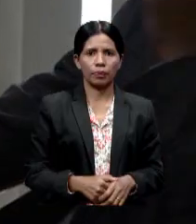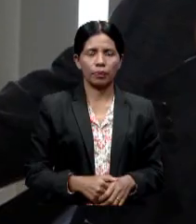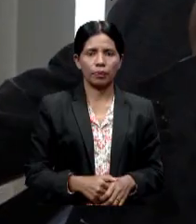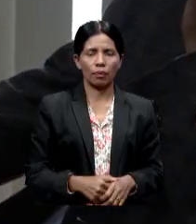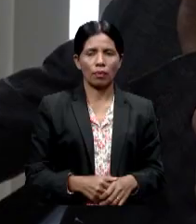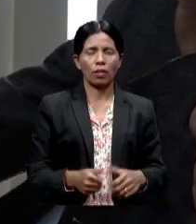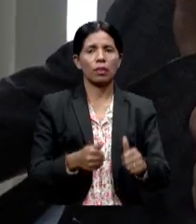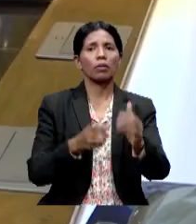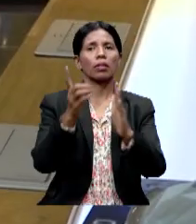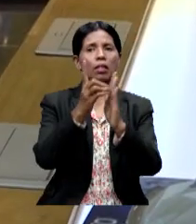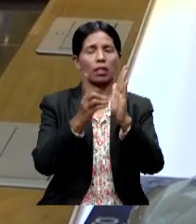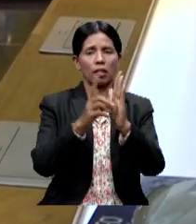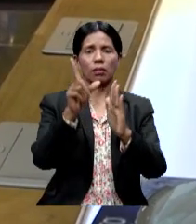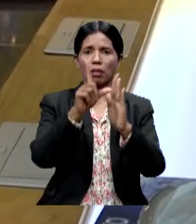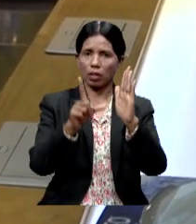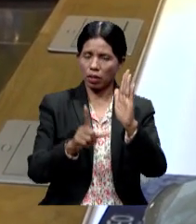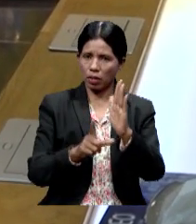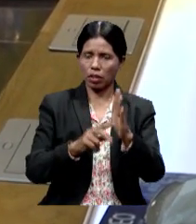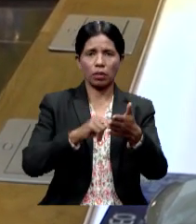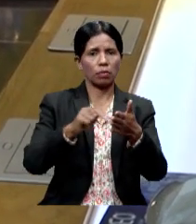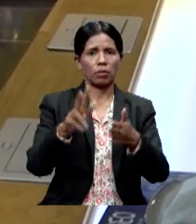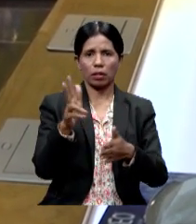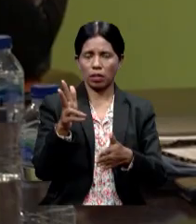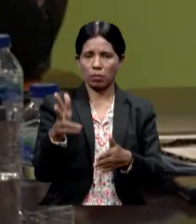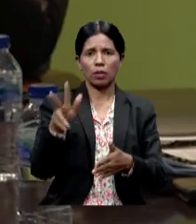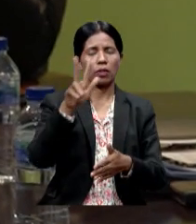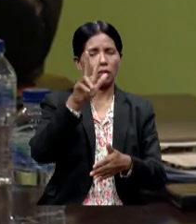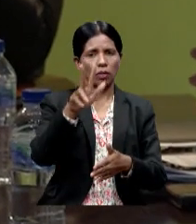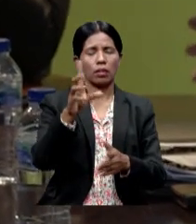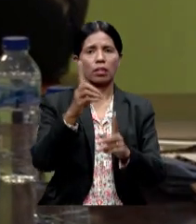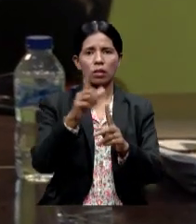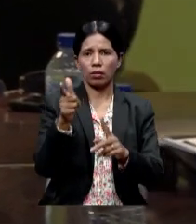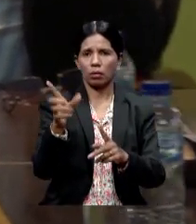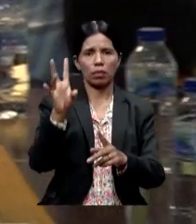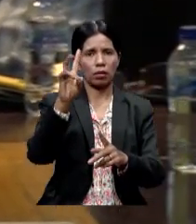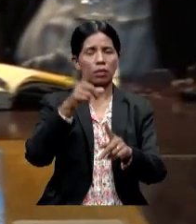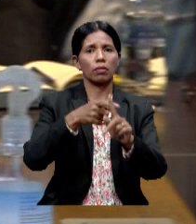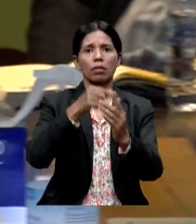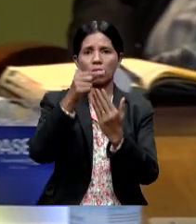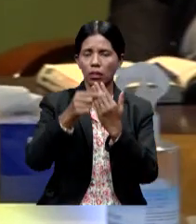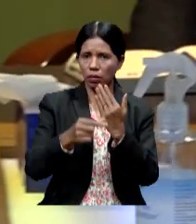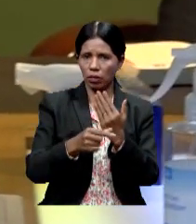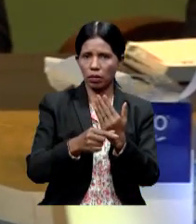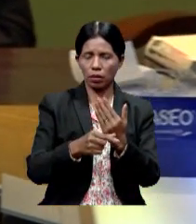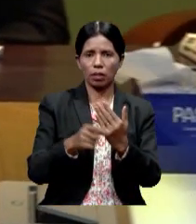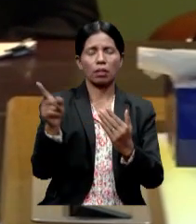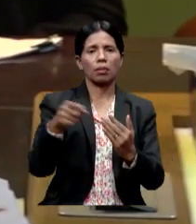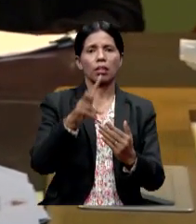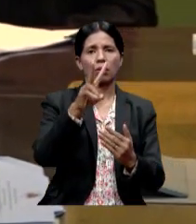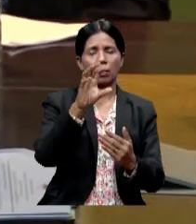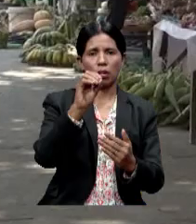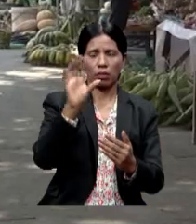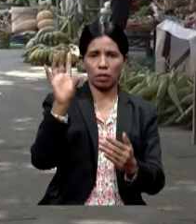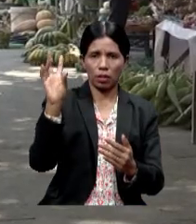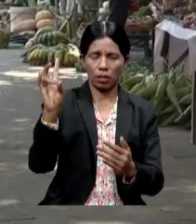Ter decreto lei no ordem público número tolo nulo recentolo, loro rua nulo recinhito, flan agosto, barar em rua walu,